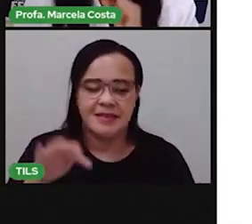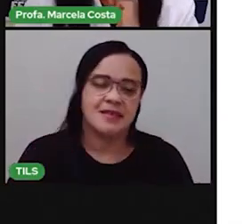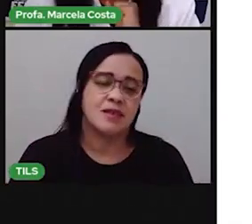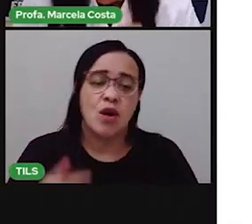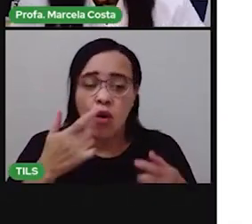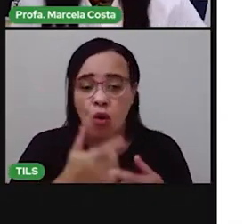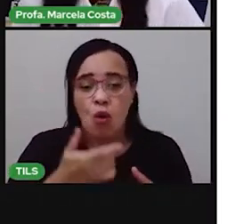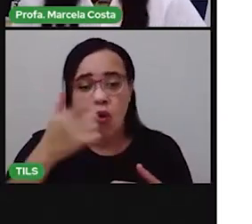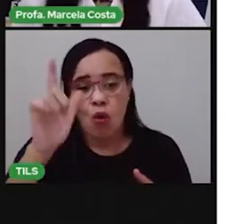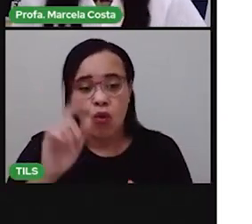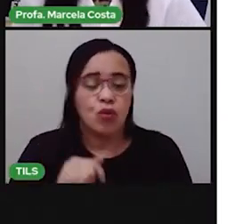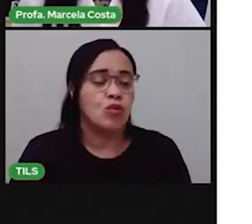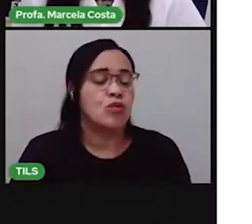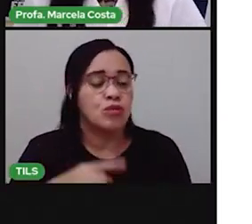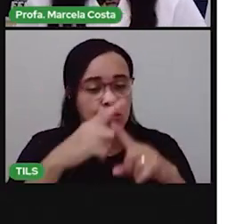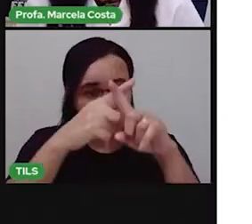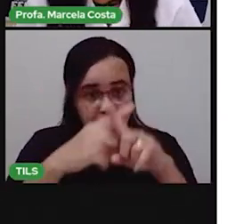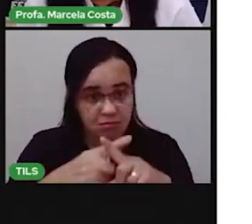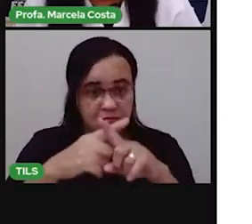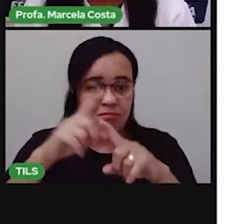Agora tem um outro desafio.